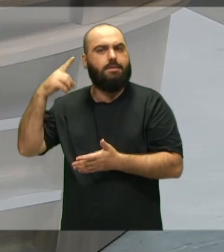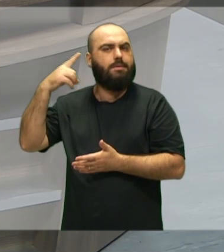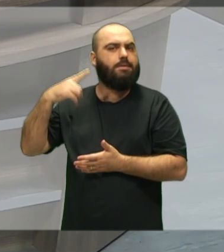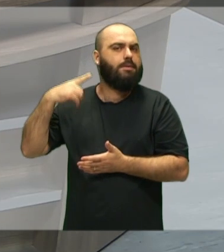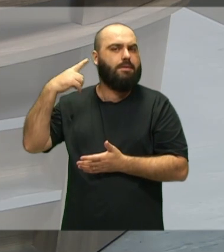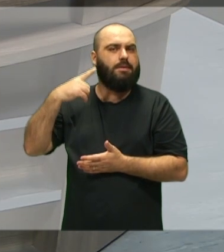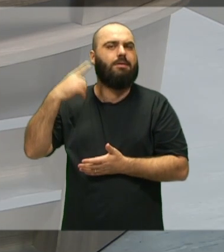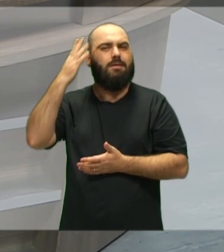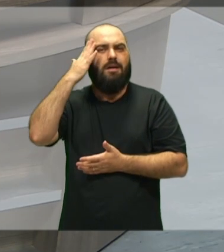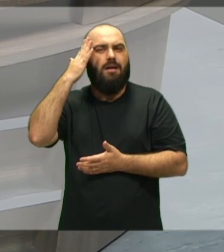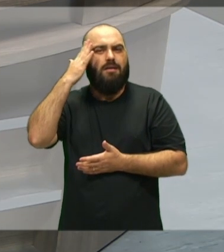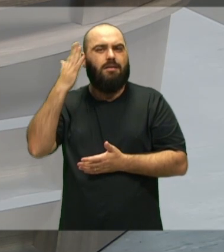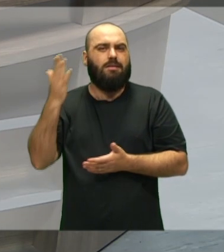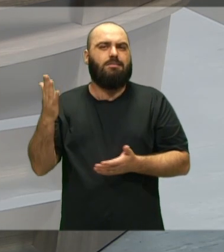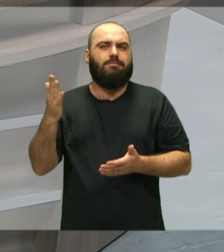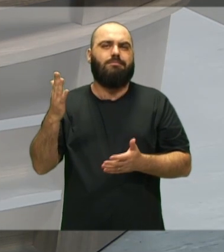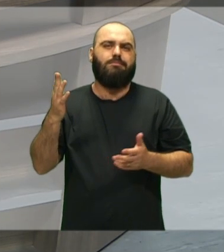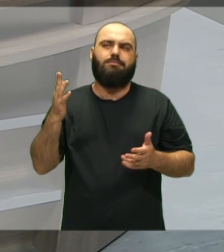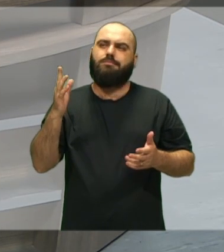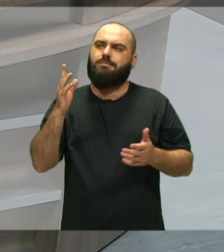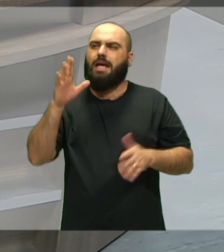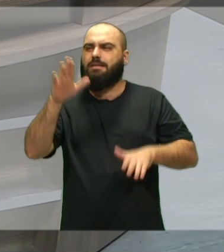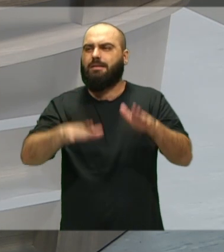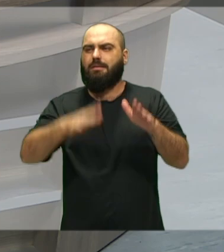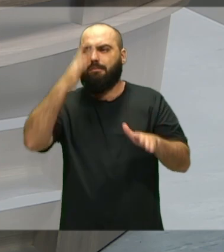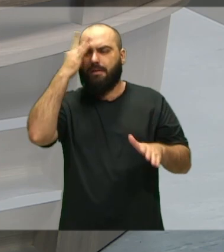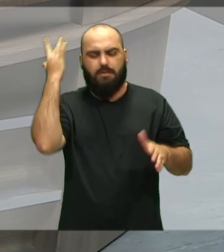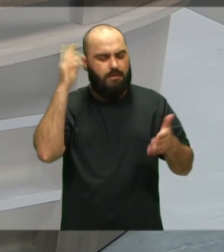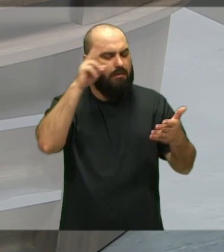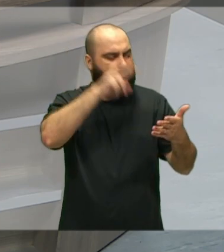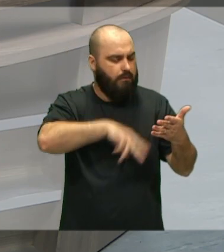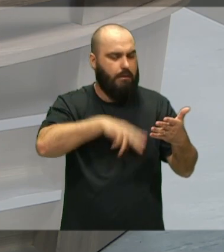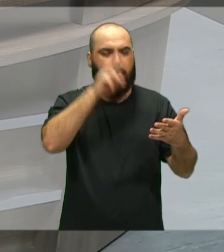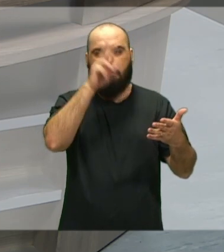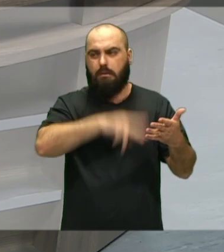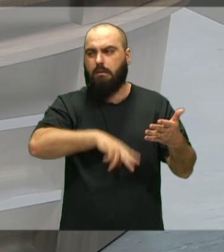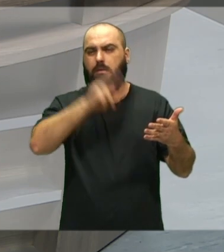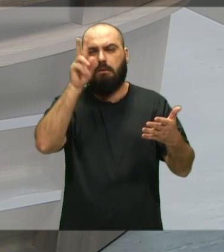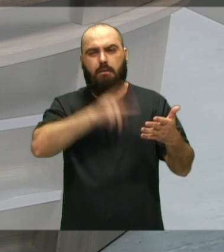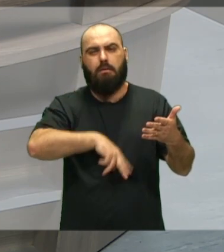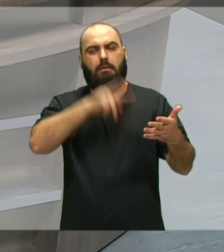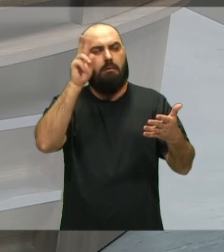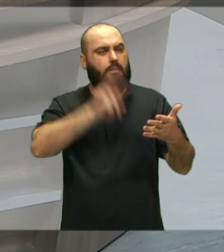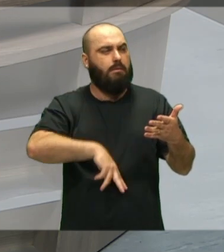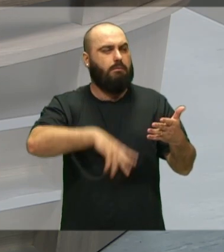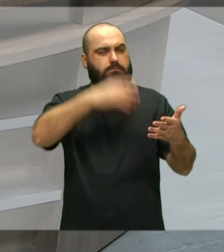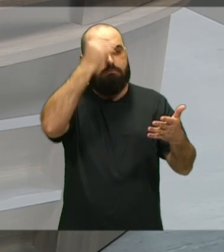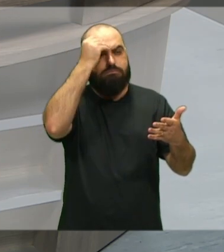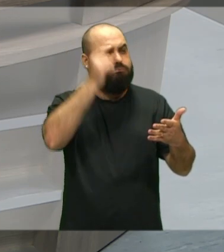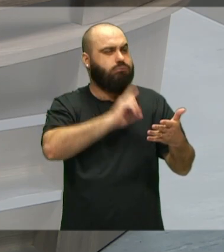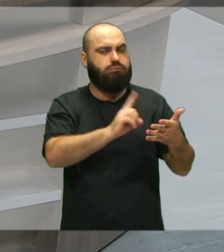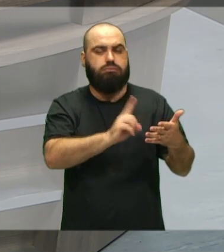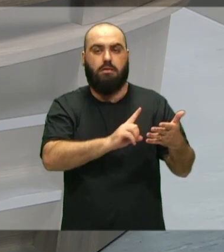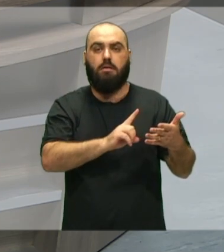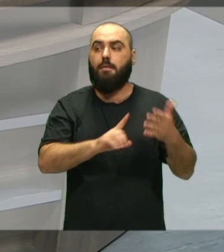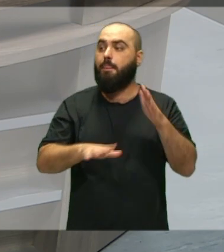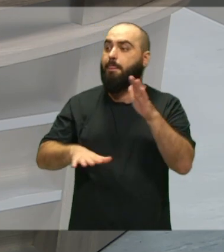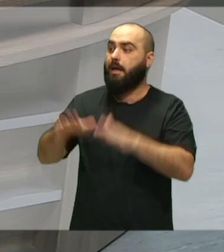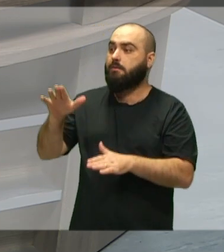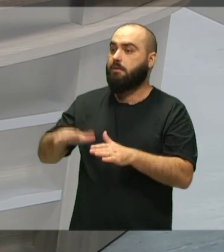é maçante, dependendo do tempo que a pessoa tem, fica a ler. Às vezes aquele desenho que é um